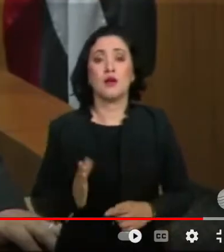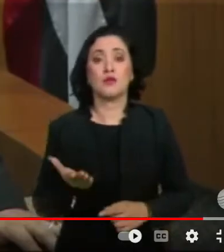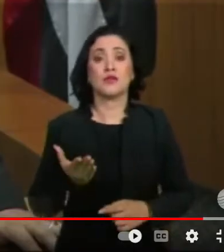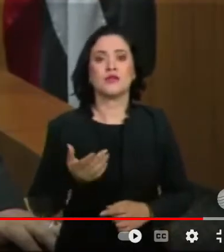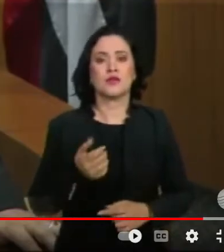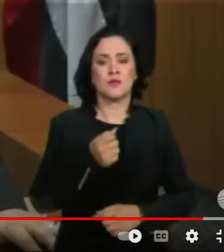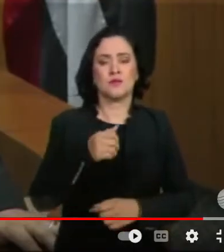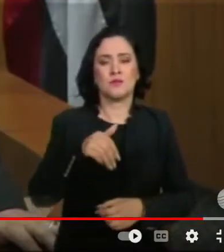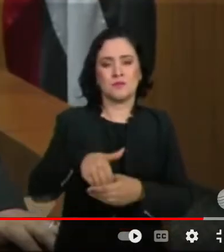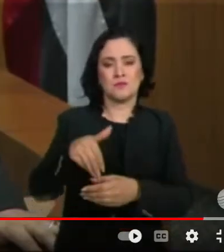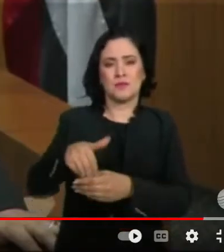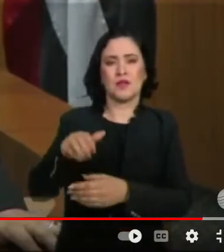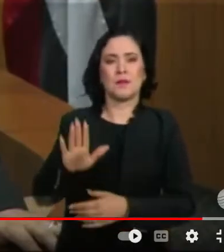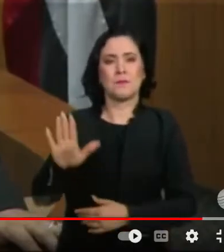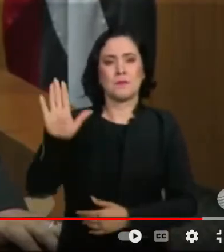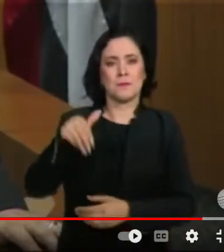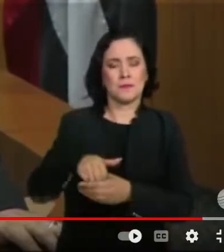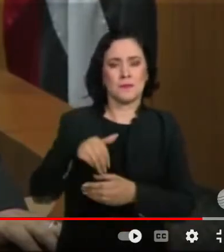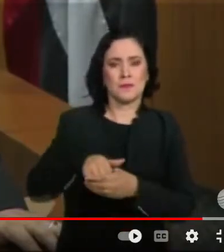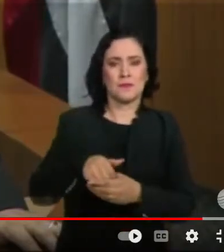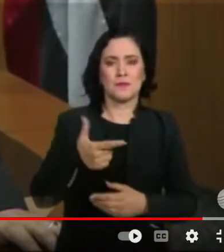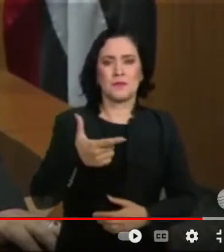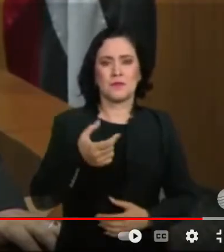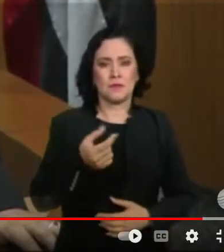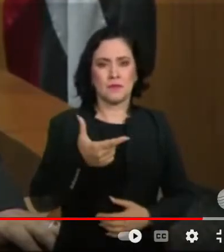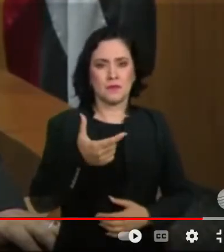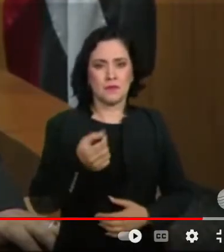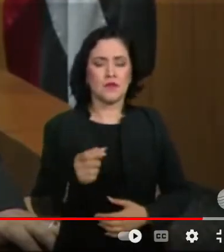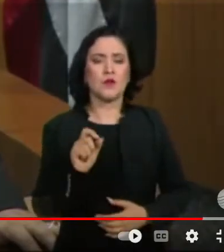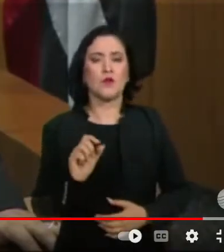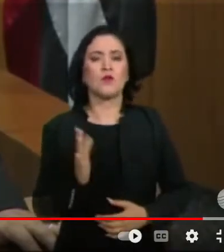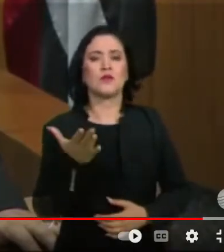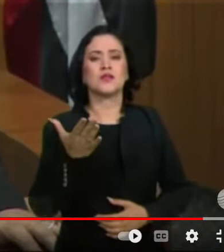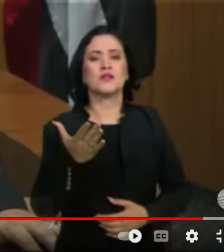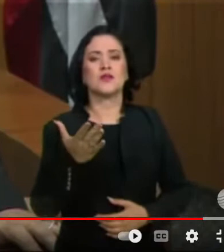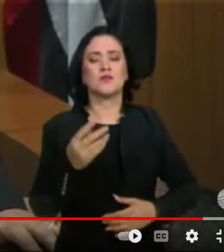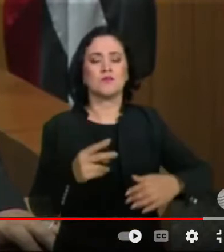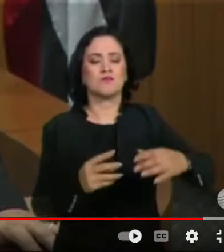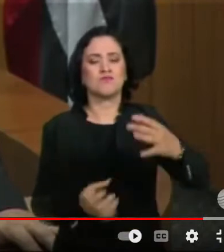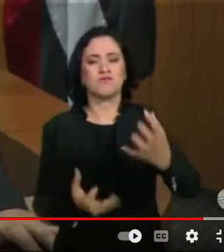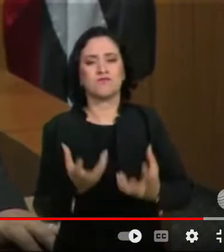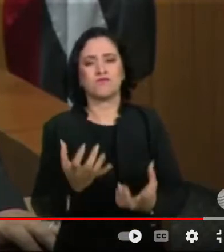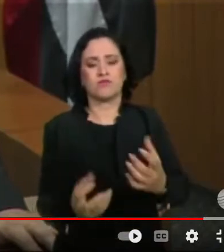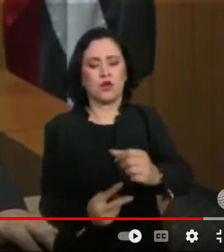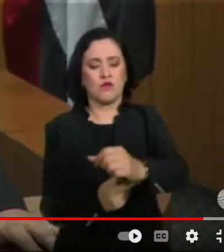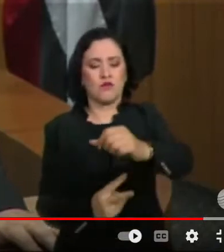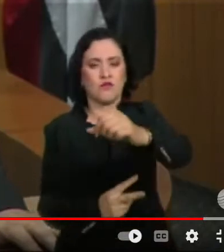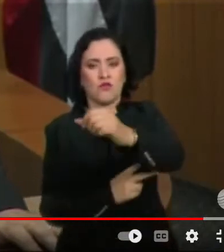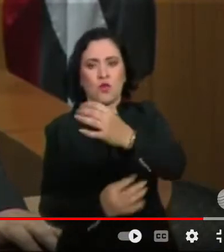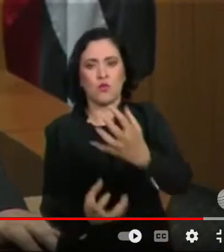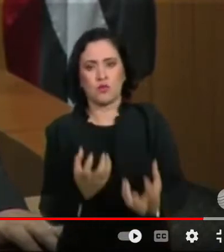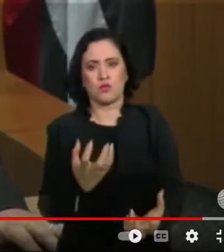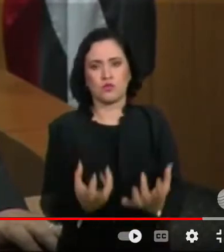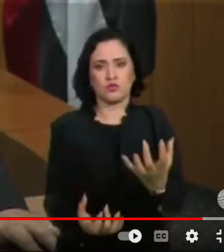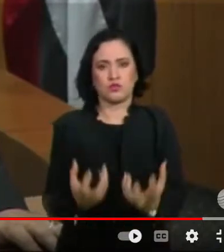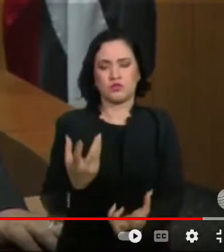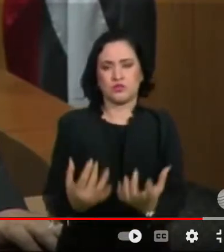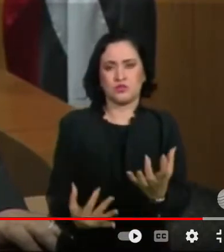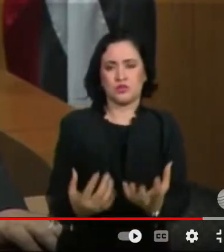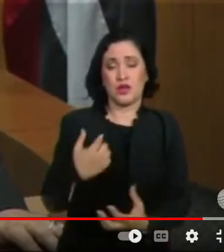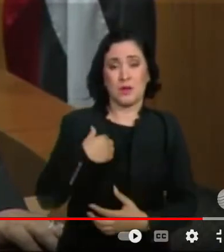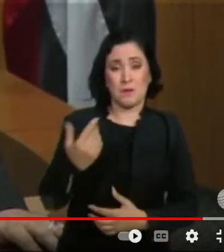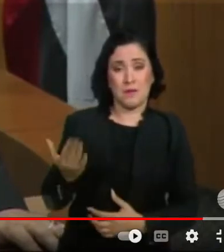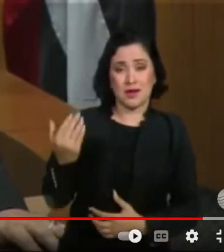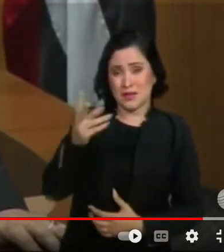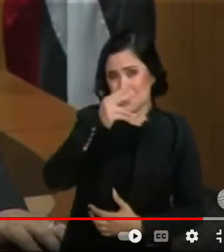vândalos colocaram fogo nas pontes e, imediatamente, eu era o prefeito da época, mandei fazer as pontes todas de concreto. Esse filme se